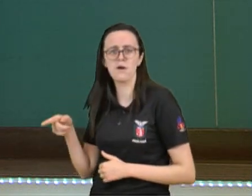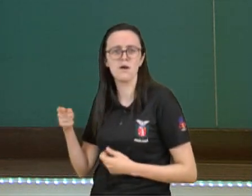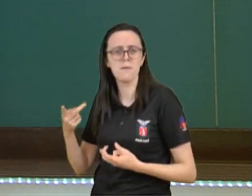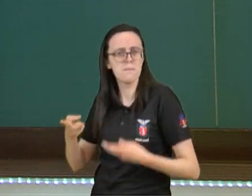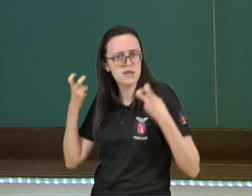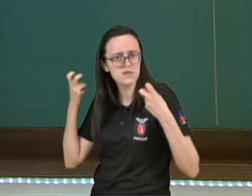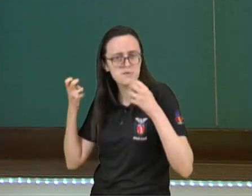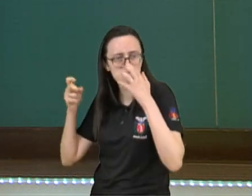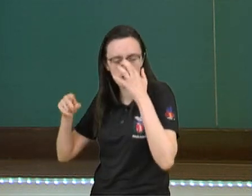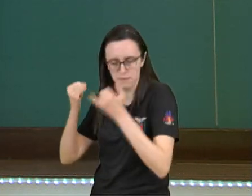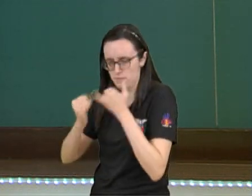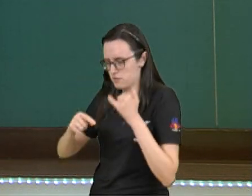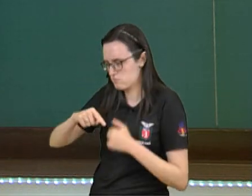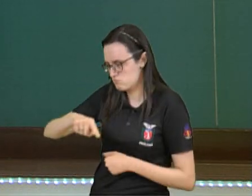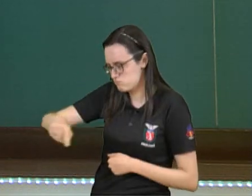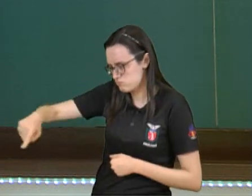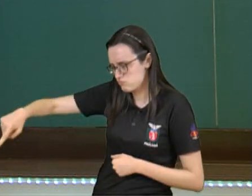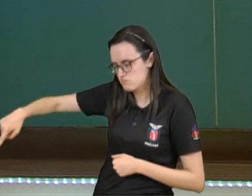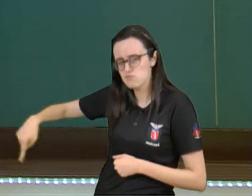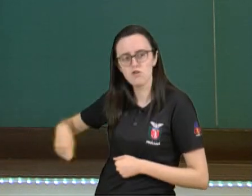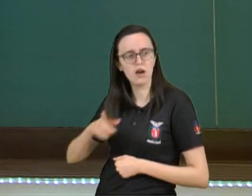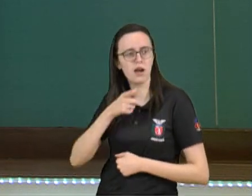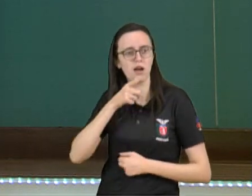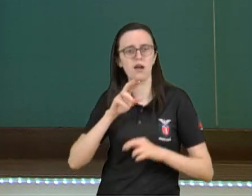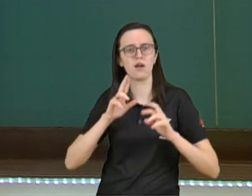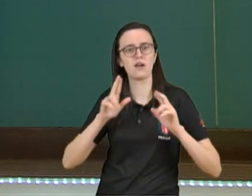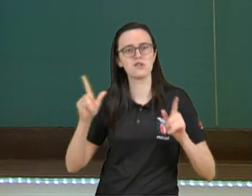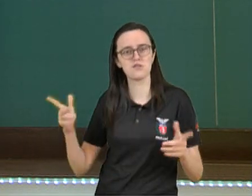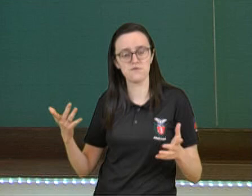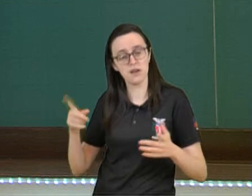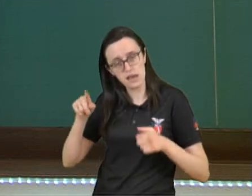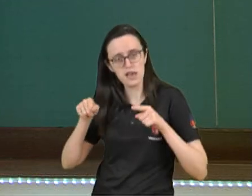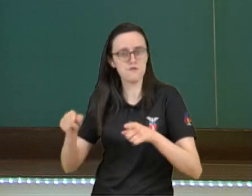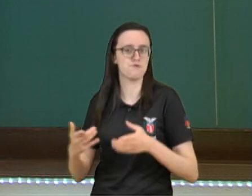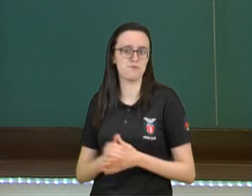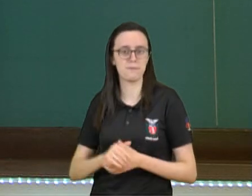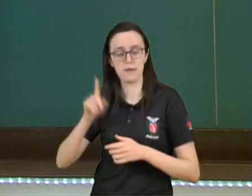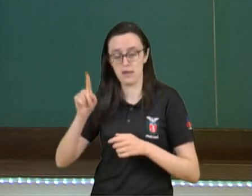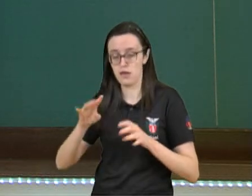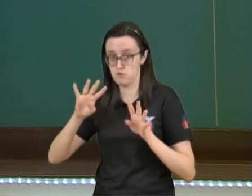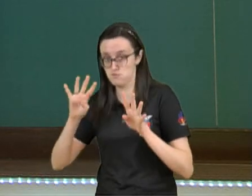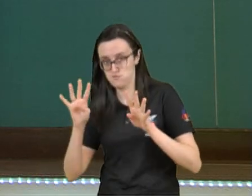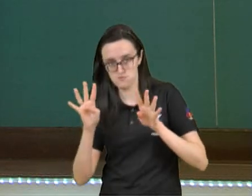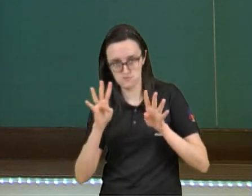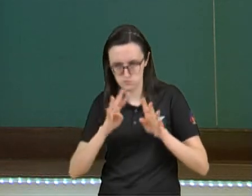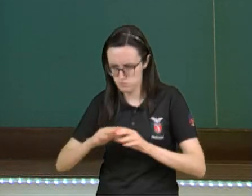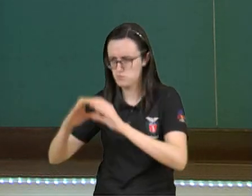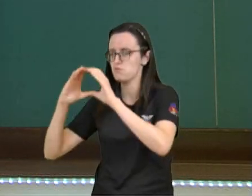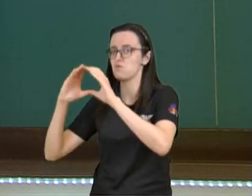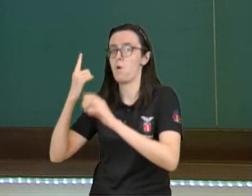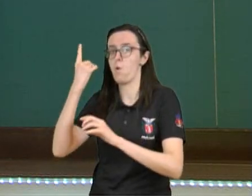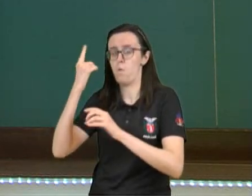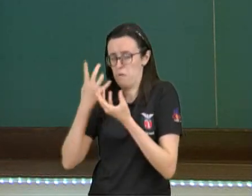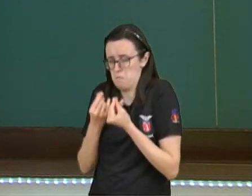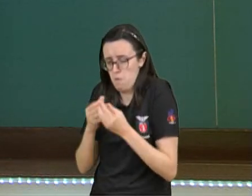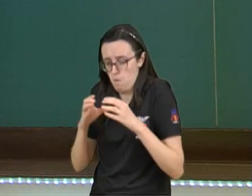essa mancha na água. São essas algas, elas são unicelulares, mas como tem